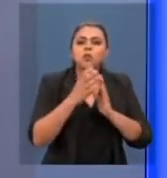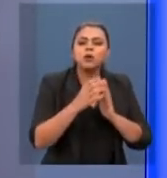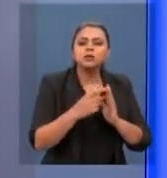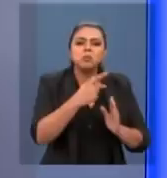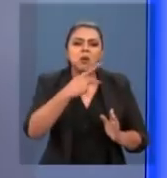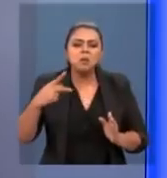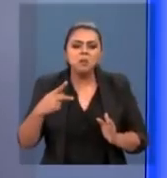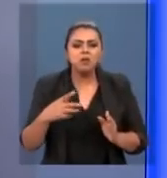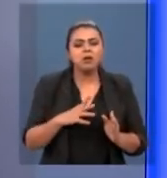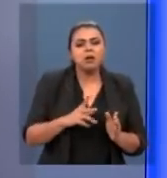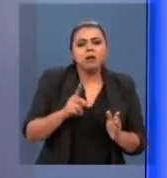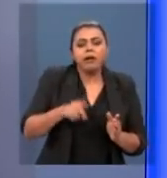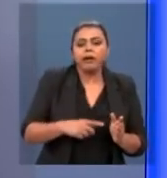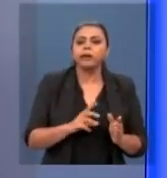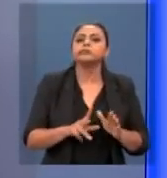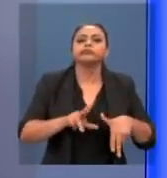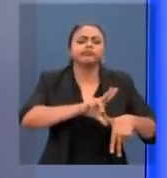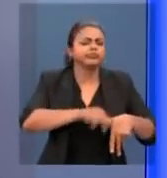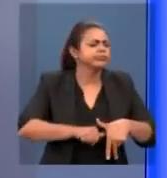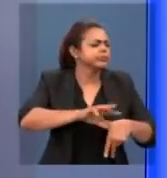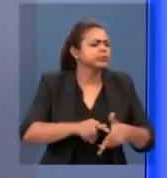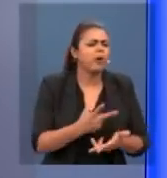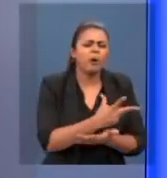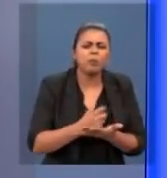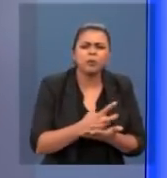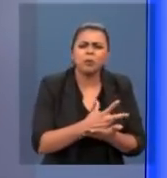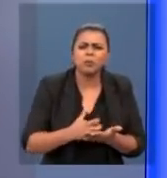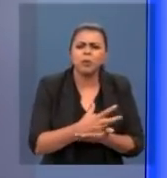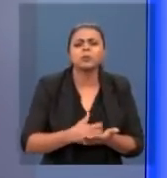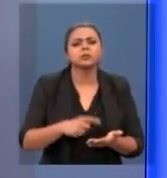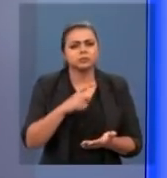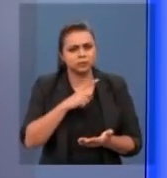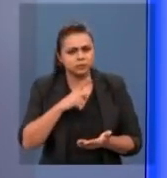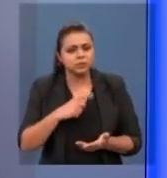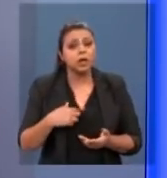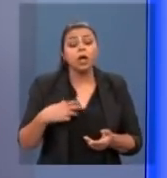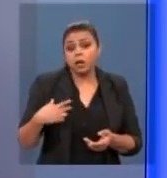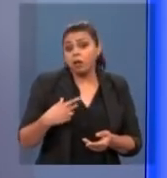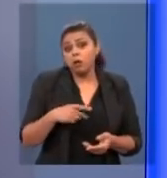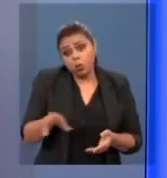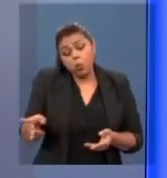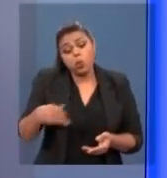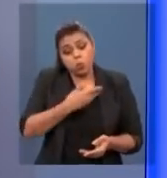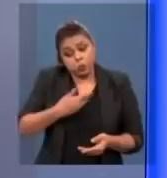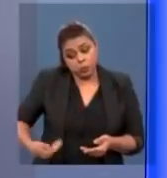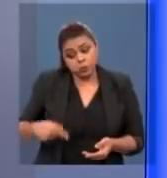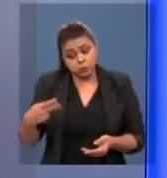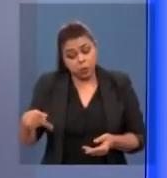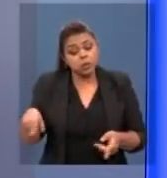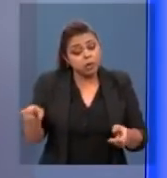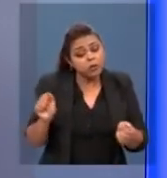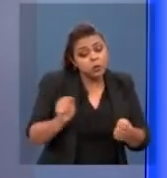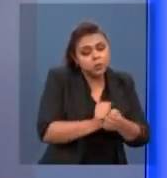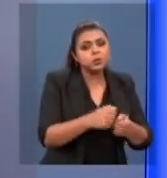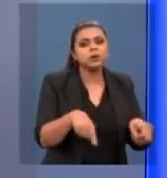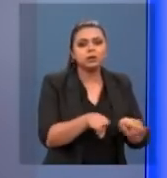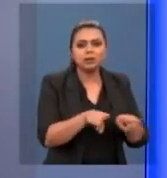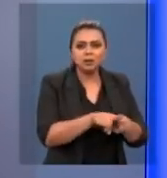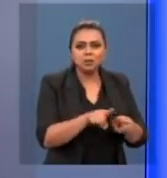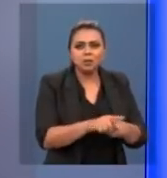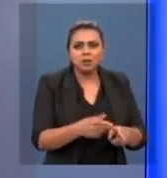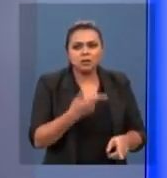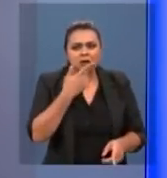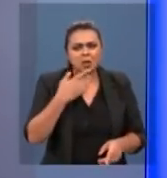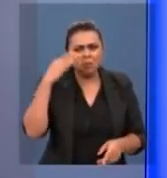dos partidos mais corruptos né ele teve lá durante esse tempo todo nunca ligou pra isso achava normal inclusive tirar o dinheiro